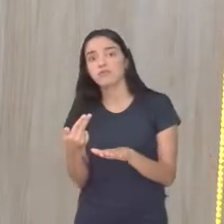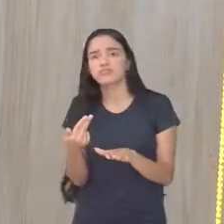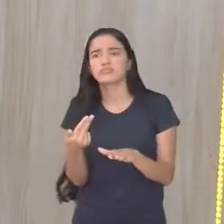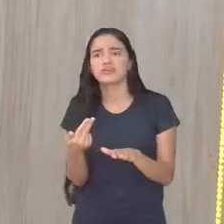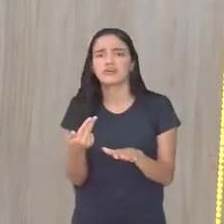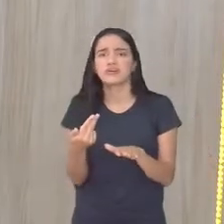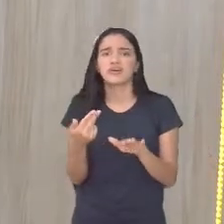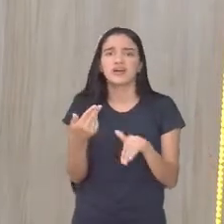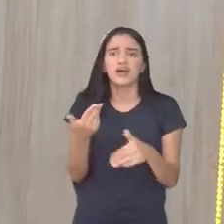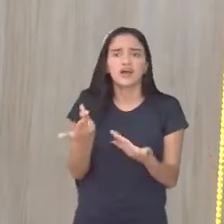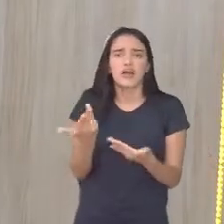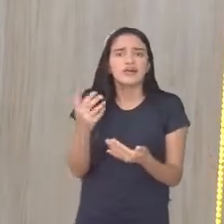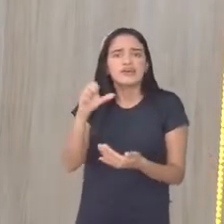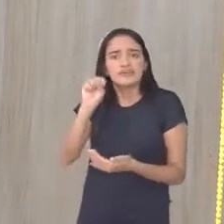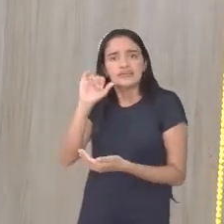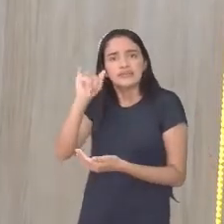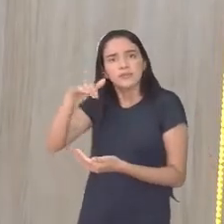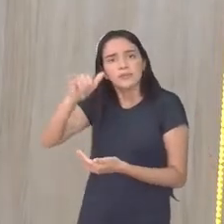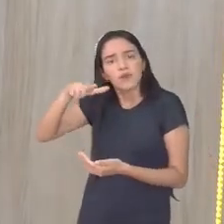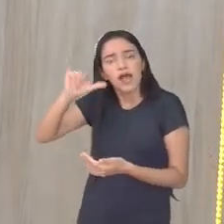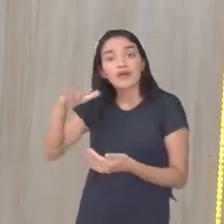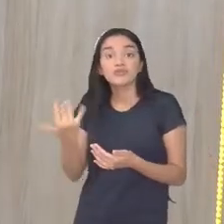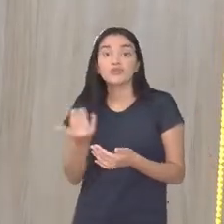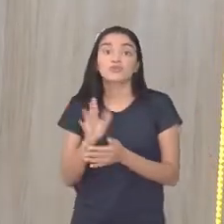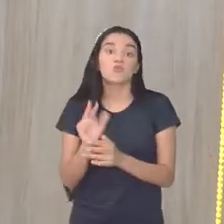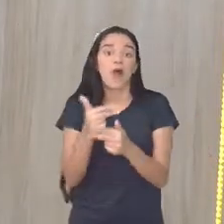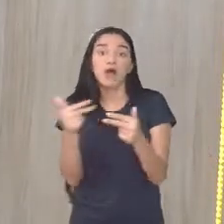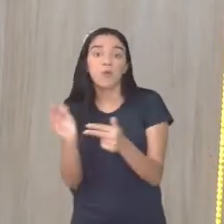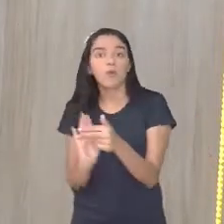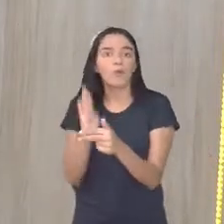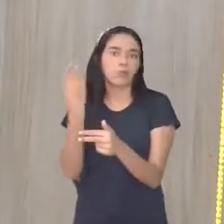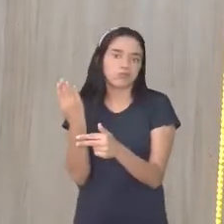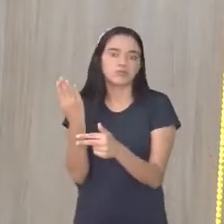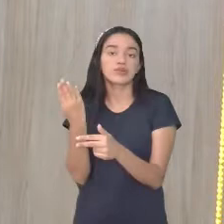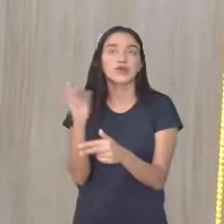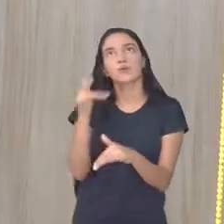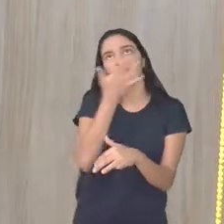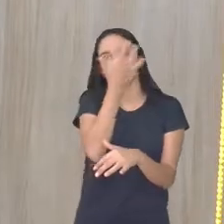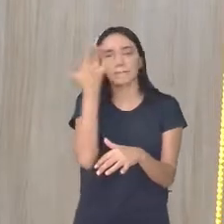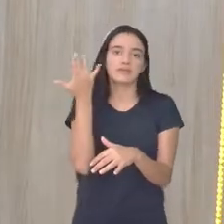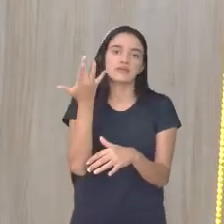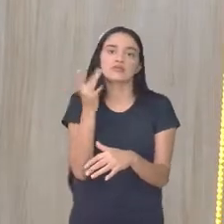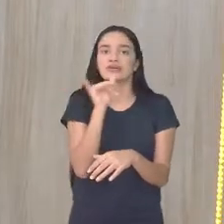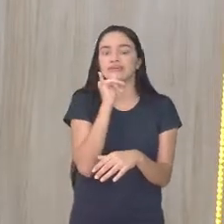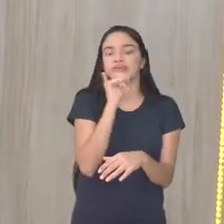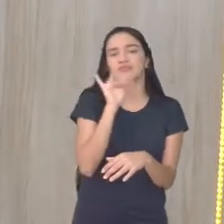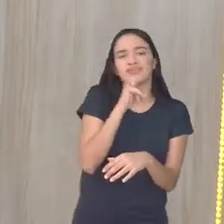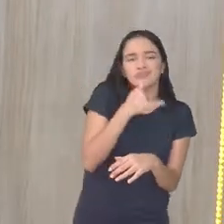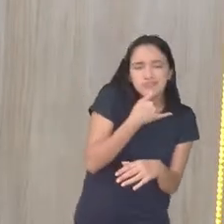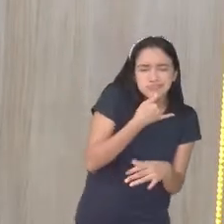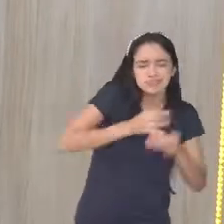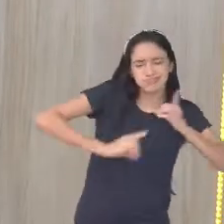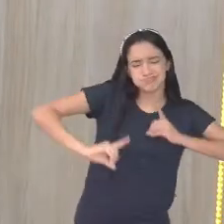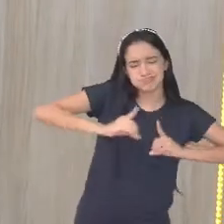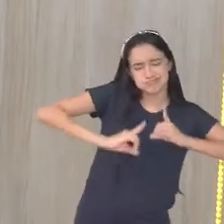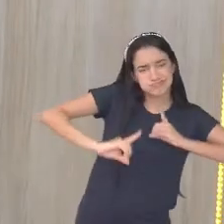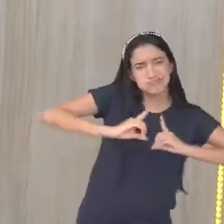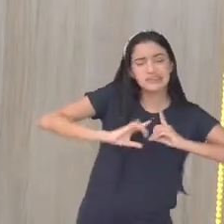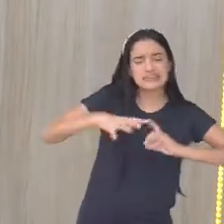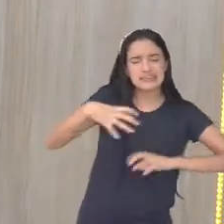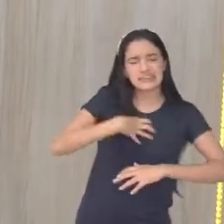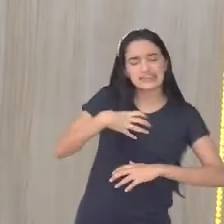você um pouquinho, década de 70, as pessoas chamavam fotografia de retrato. Sim. As pessoas não Era. diziam, vou tirar uma foto, elas diziam, vou tirar